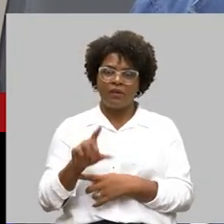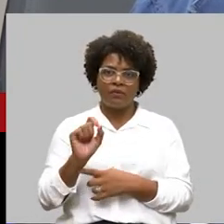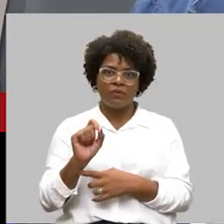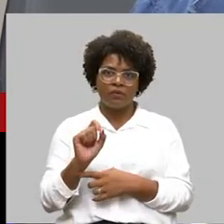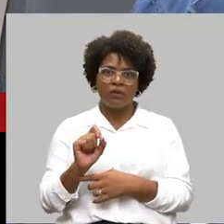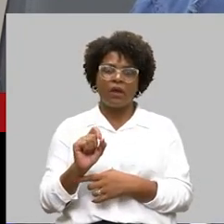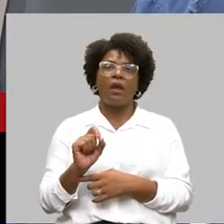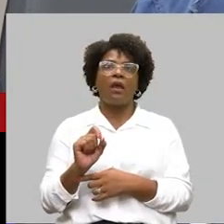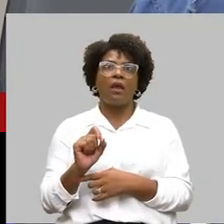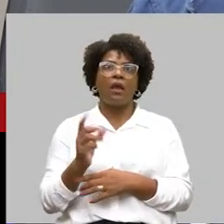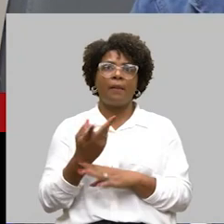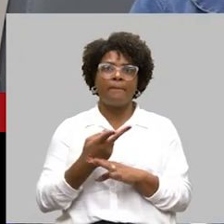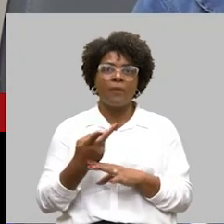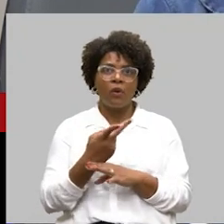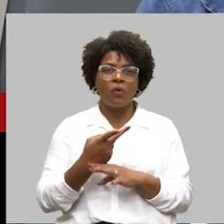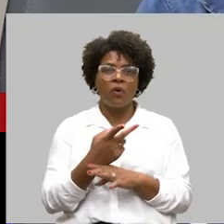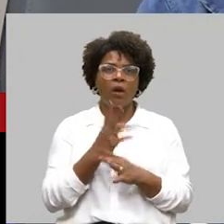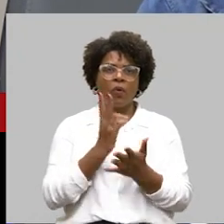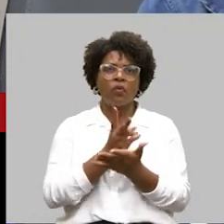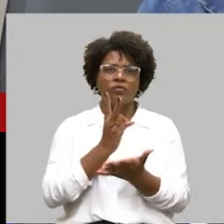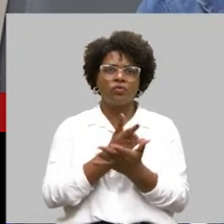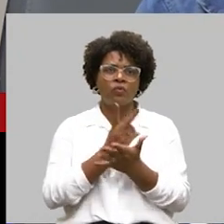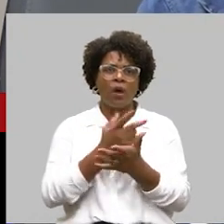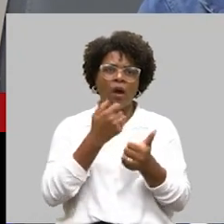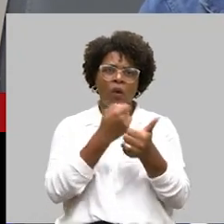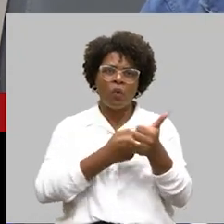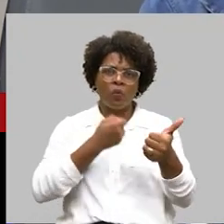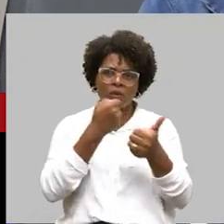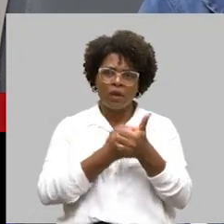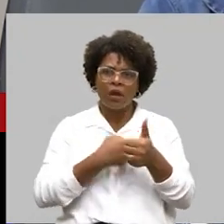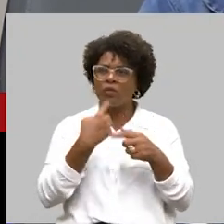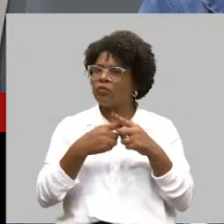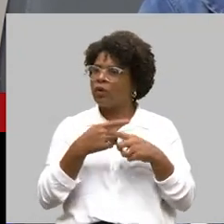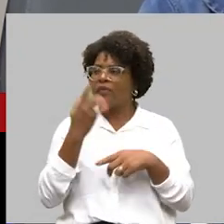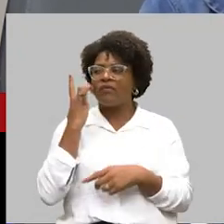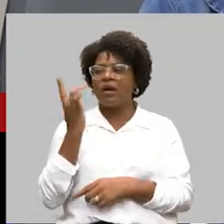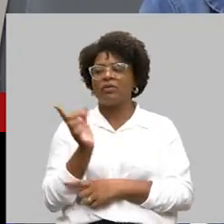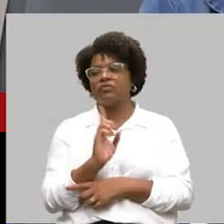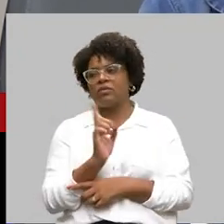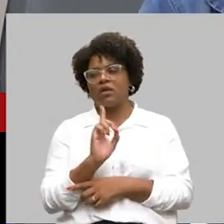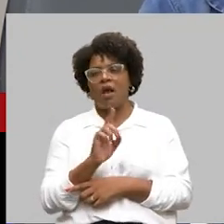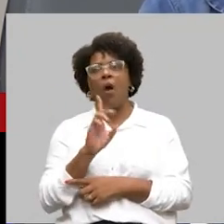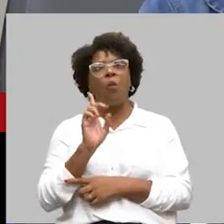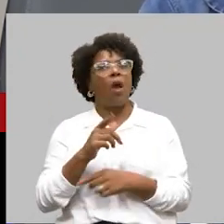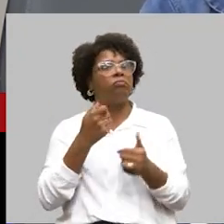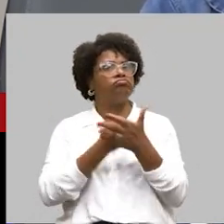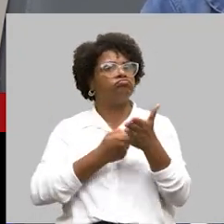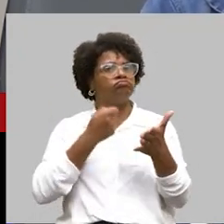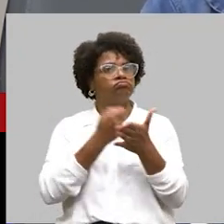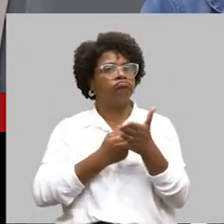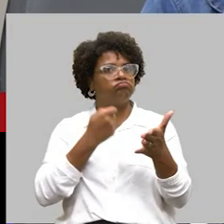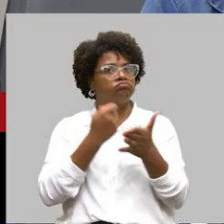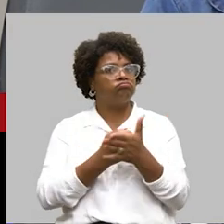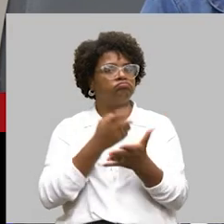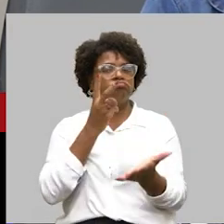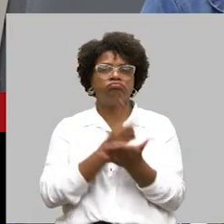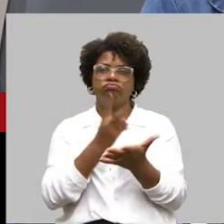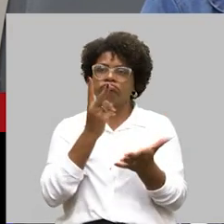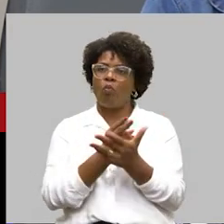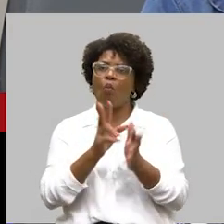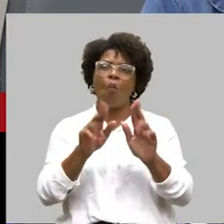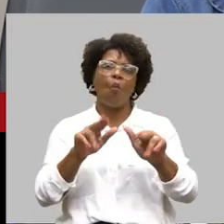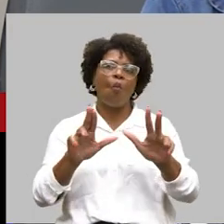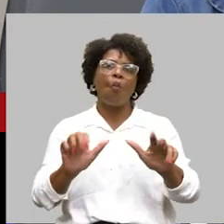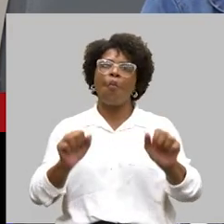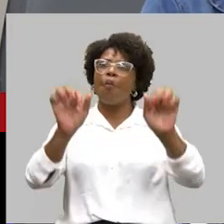correr atrás continuar lutando porque não é fácil é uma luta que ela é constante ela nunca vai ter fim Porque